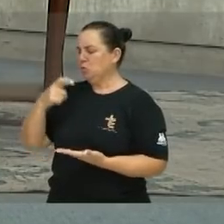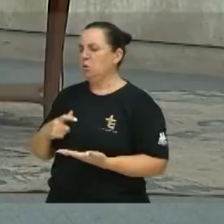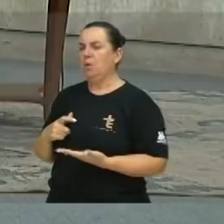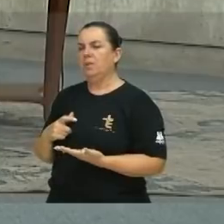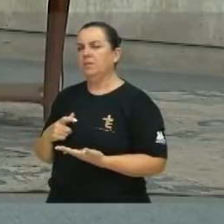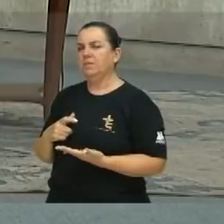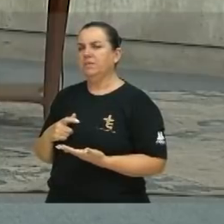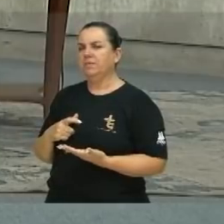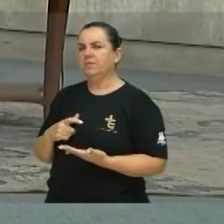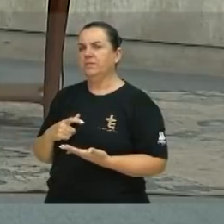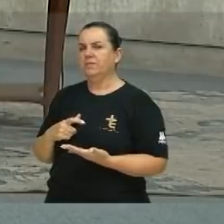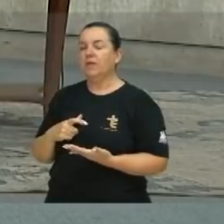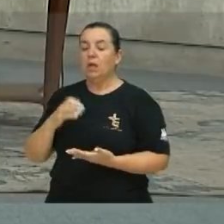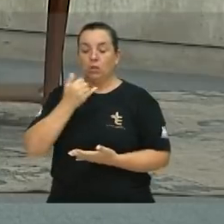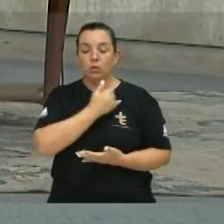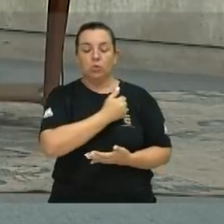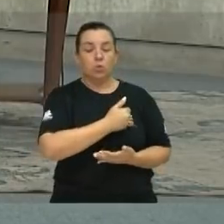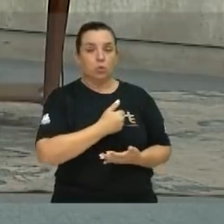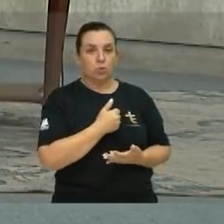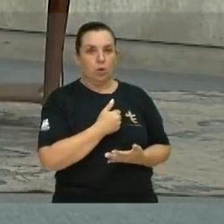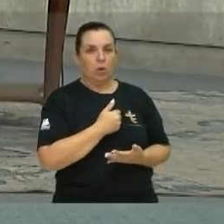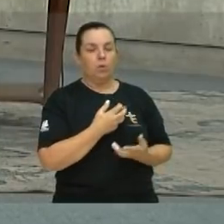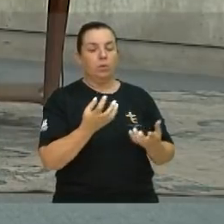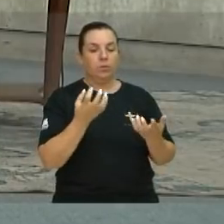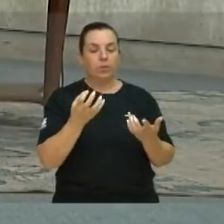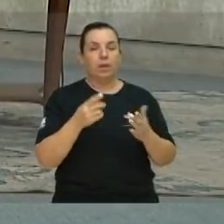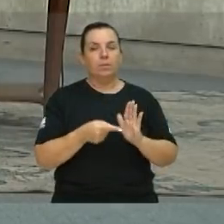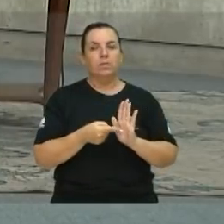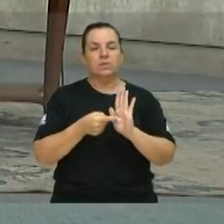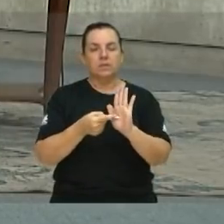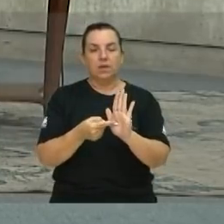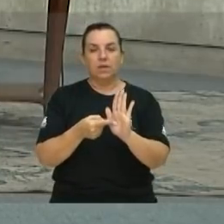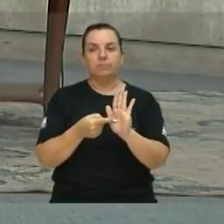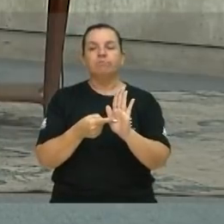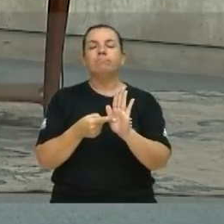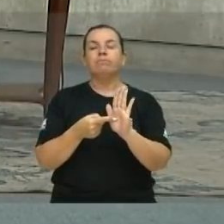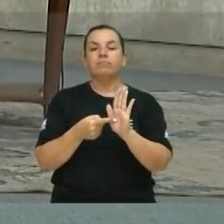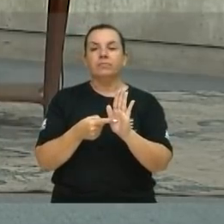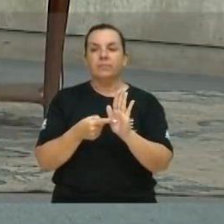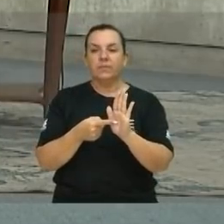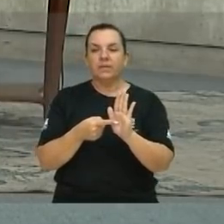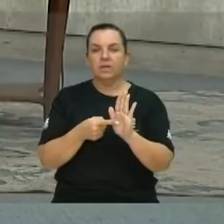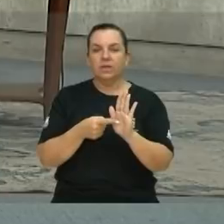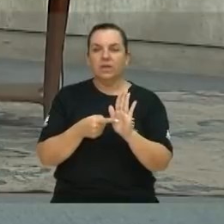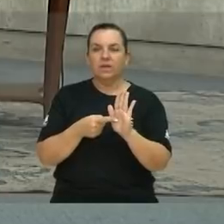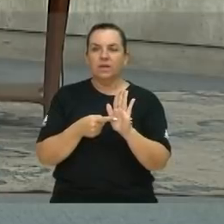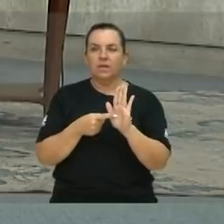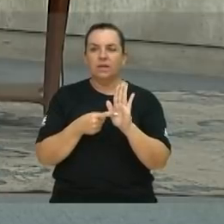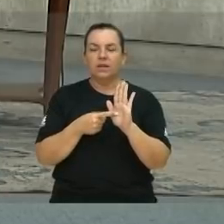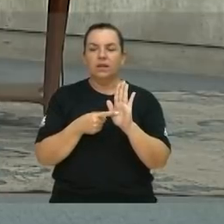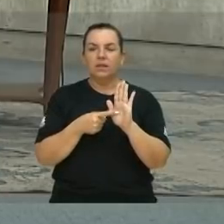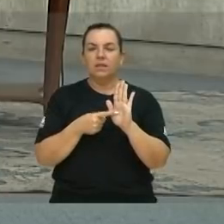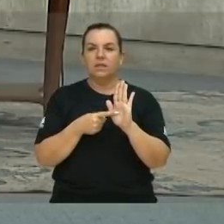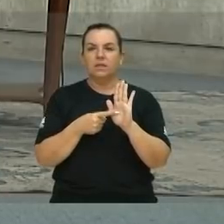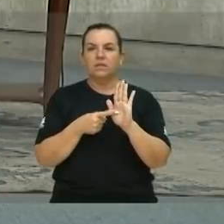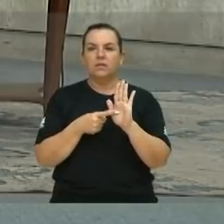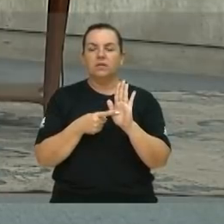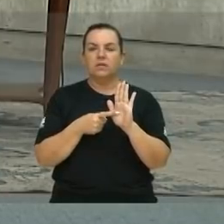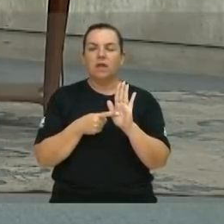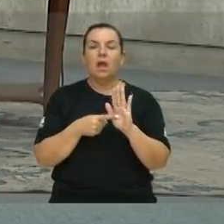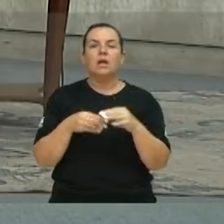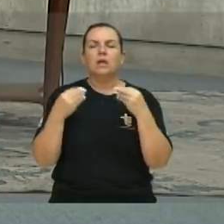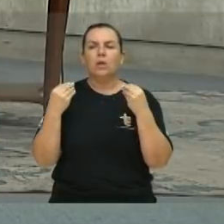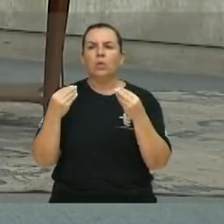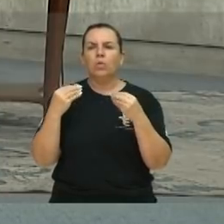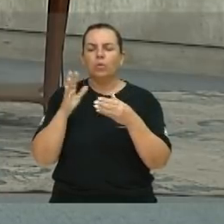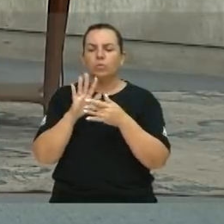e o evangelista quero mostrar o que o modo